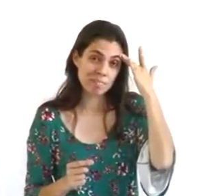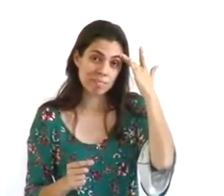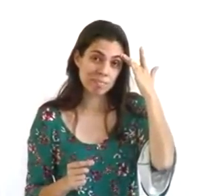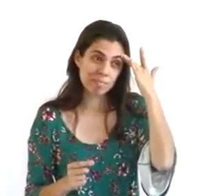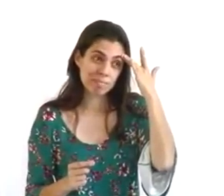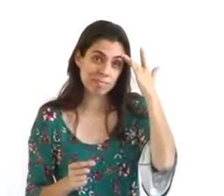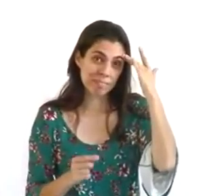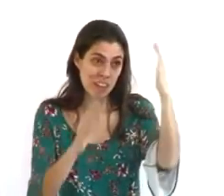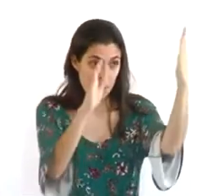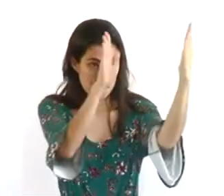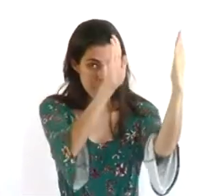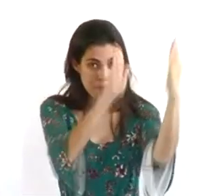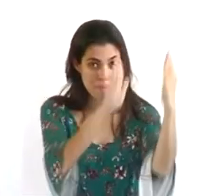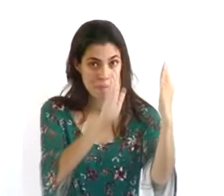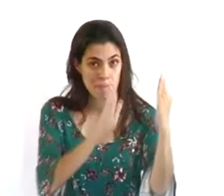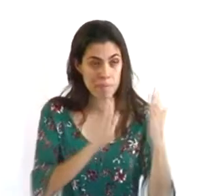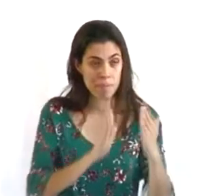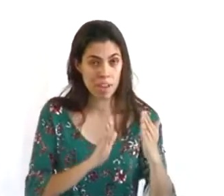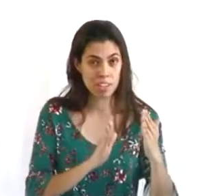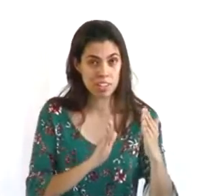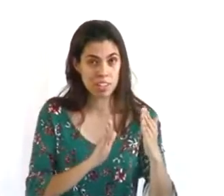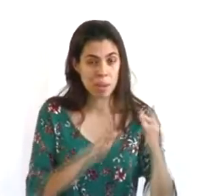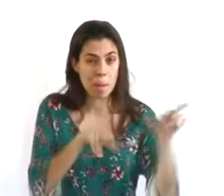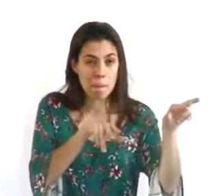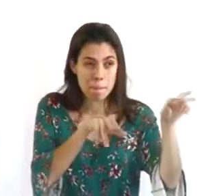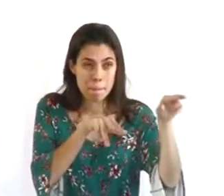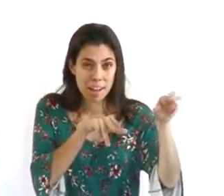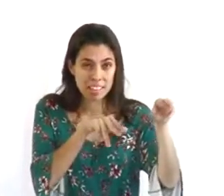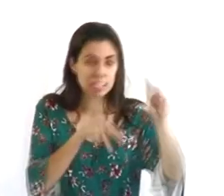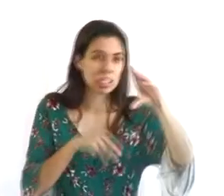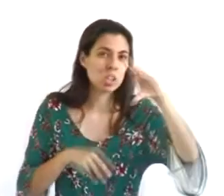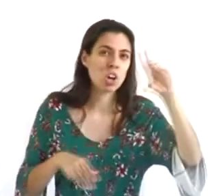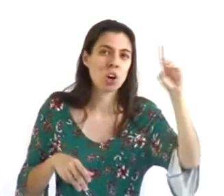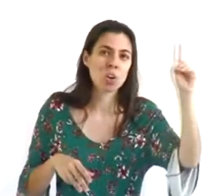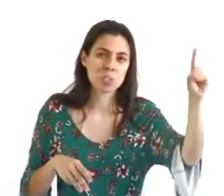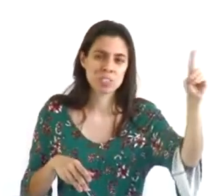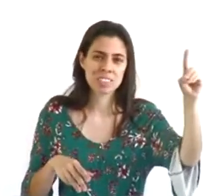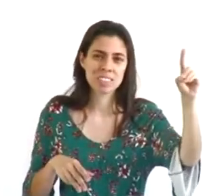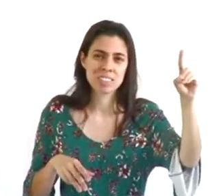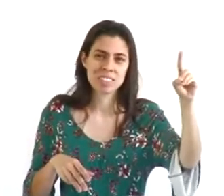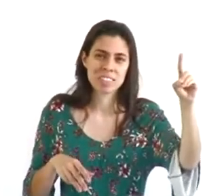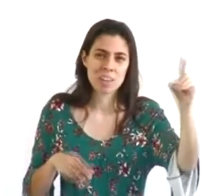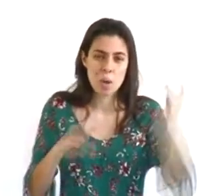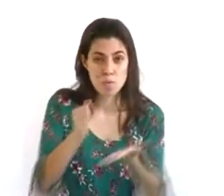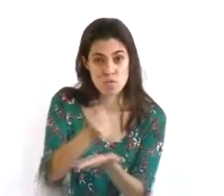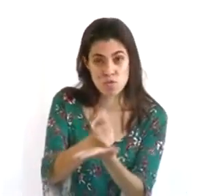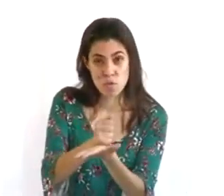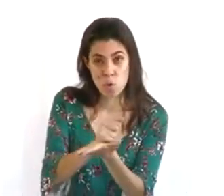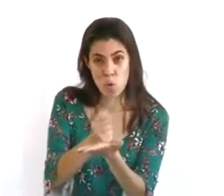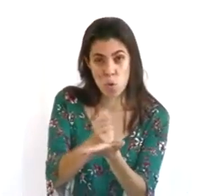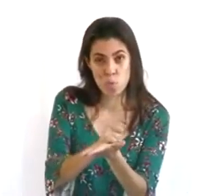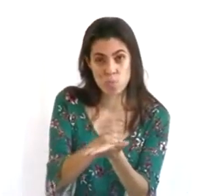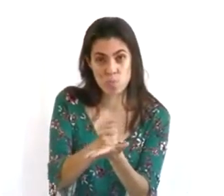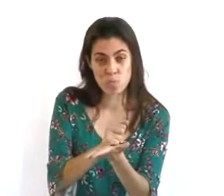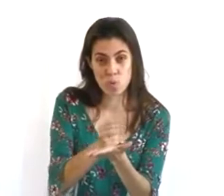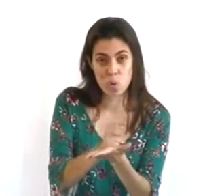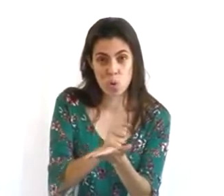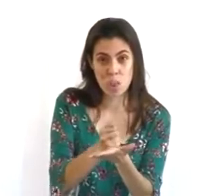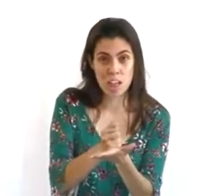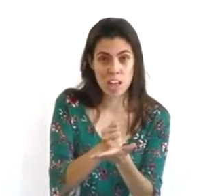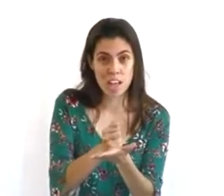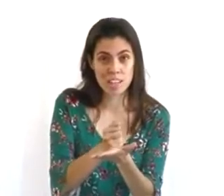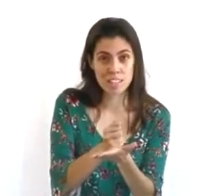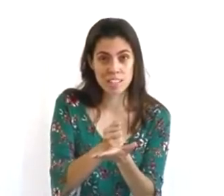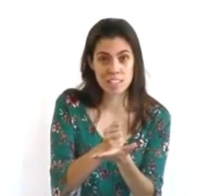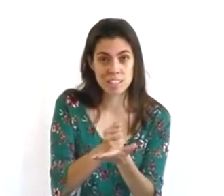sobre a terra. O homem é colocado como seu vice-gerente, para exercer o papel de mordomo sobre a criação. Eu e você